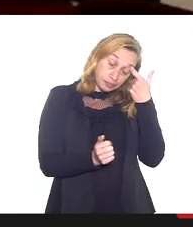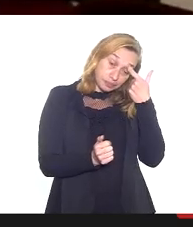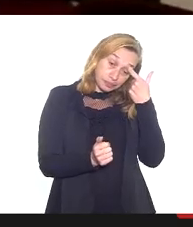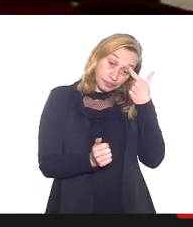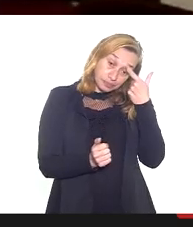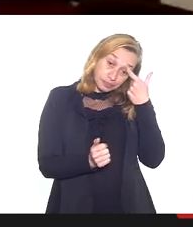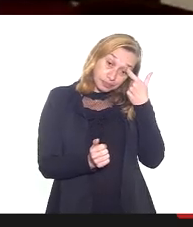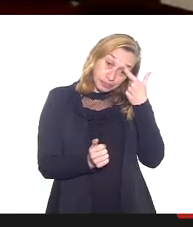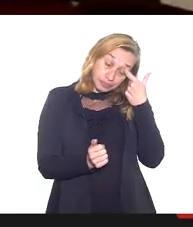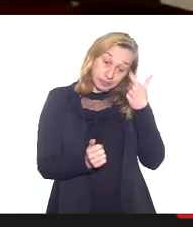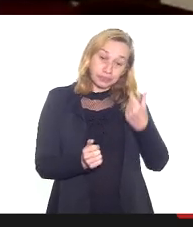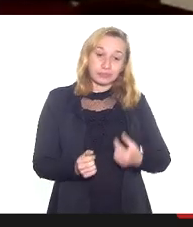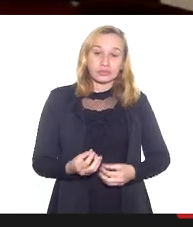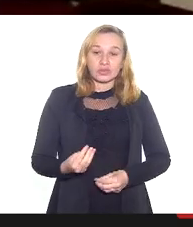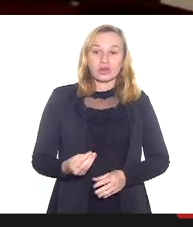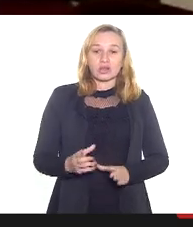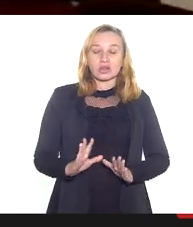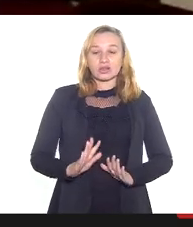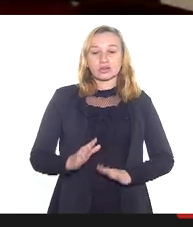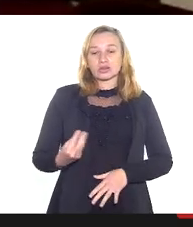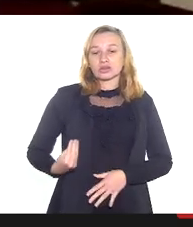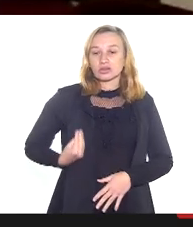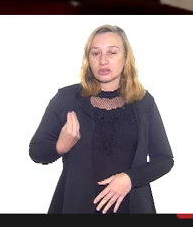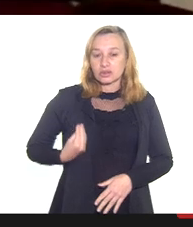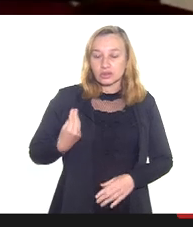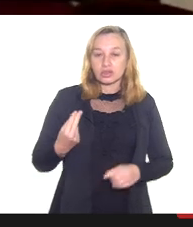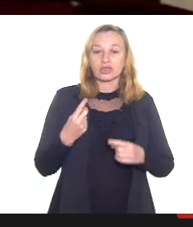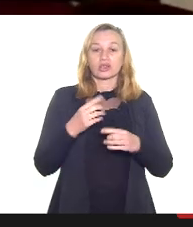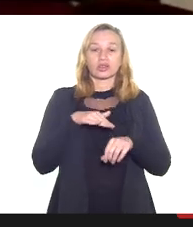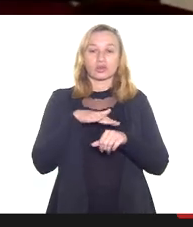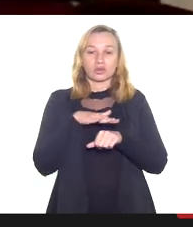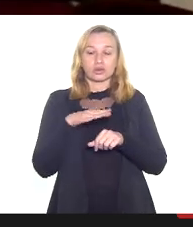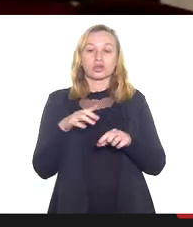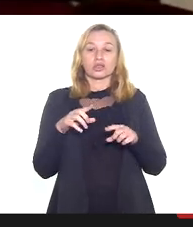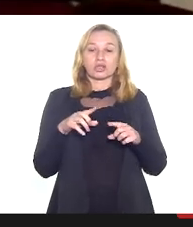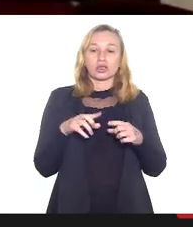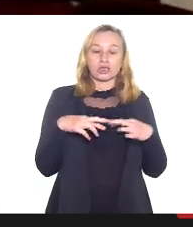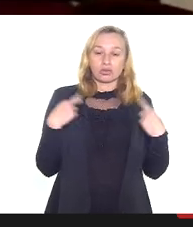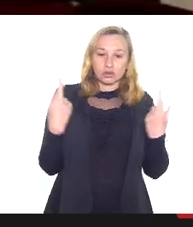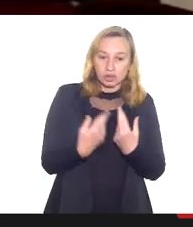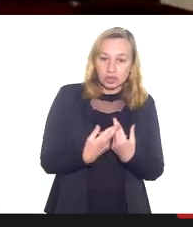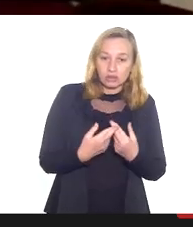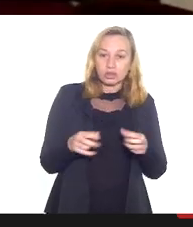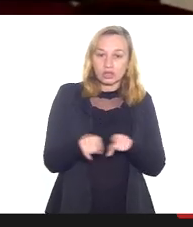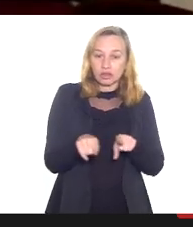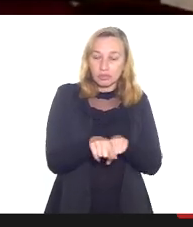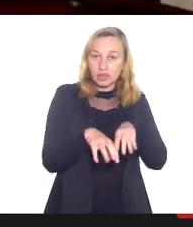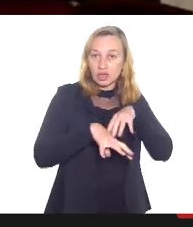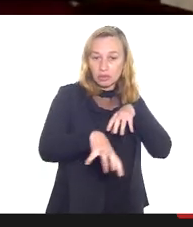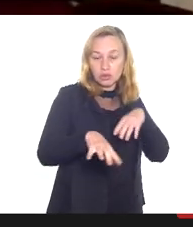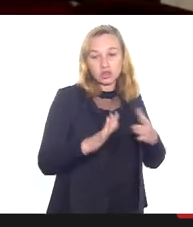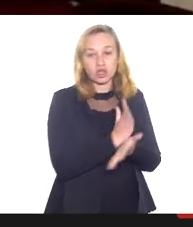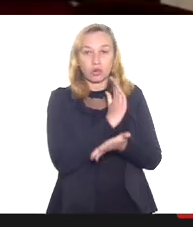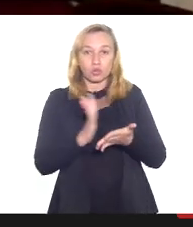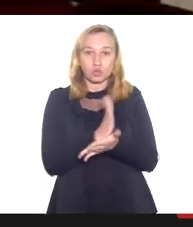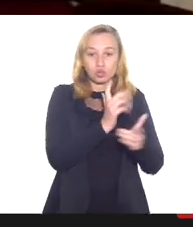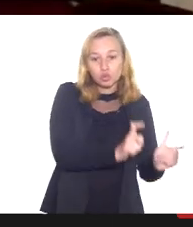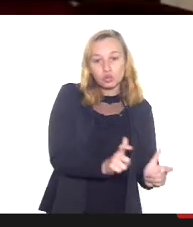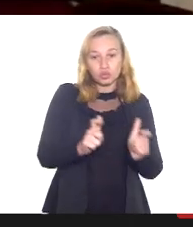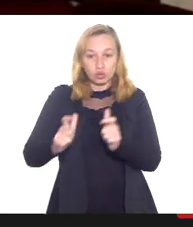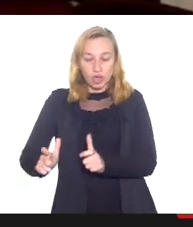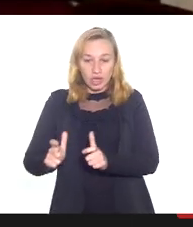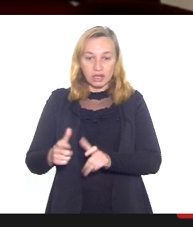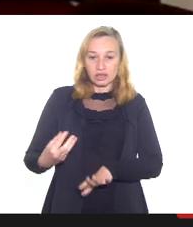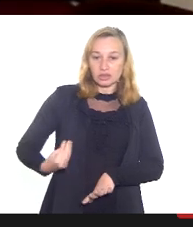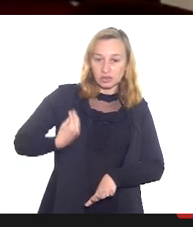forma presencial, de forma híbrida e de forma remota, tá? Em alguns locais presenciais,